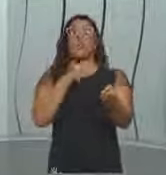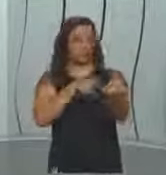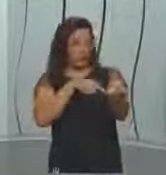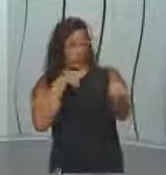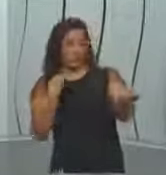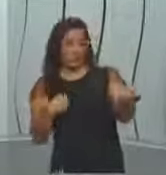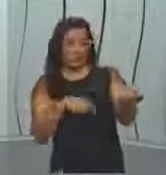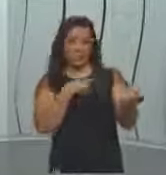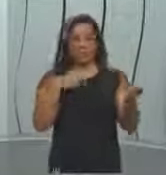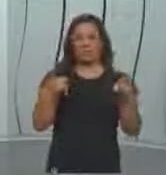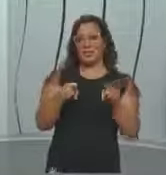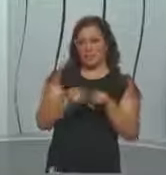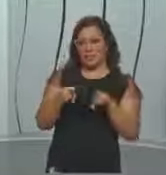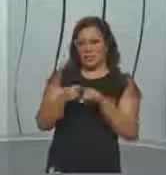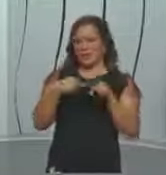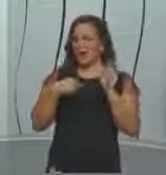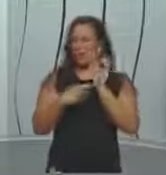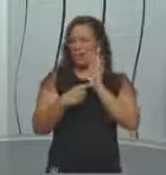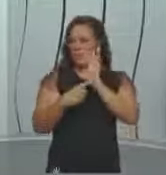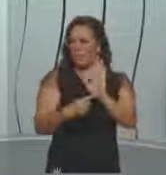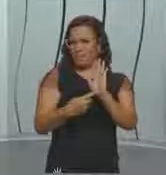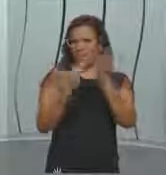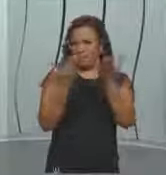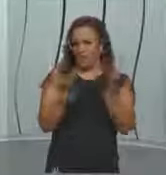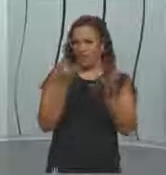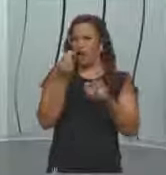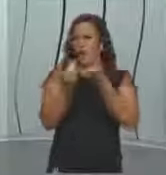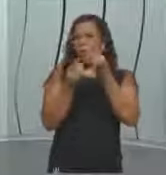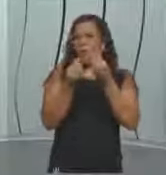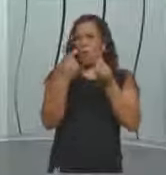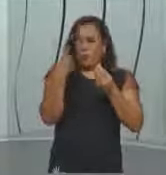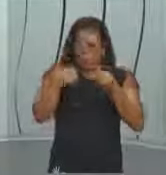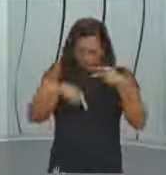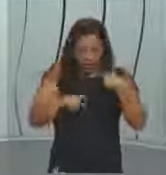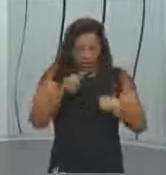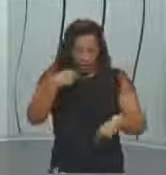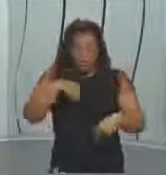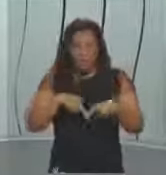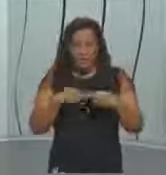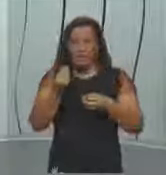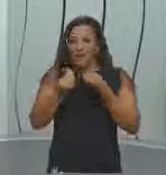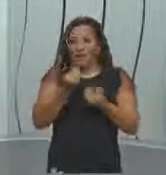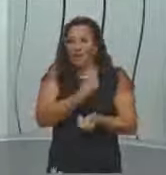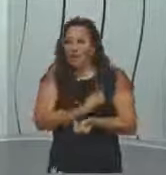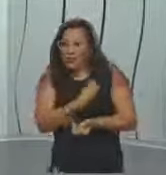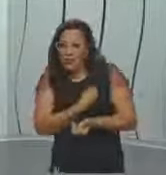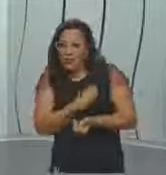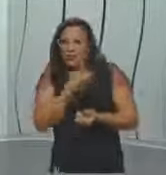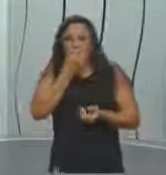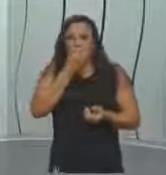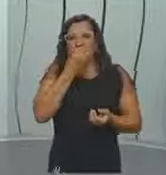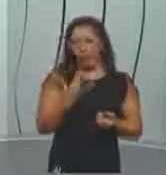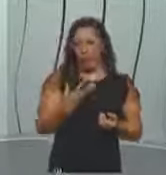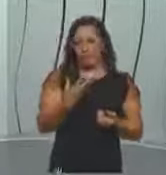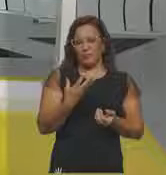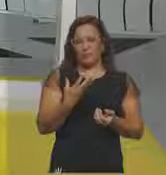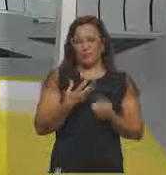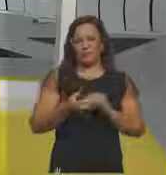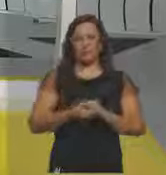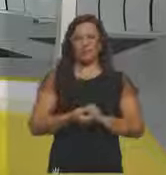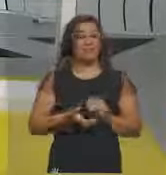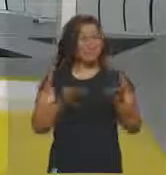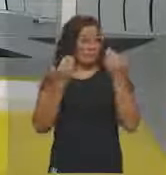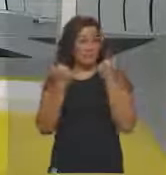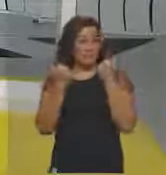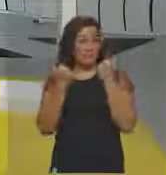e vamos mostrar aí como que eles se integram aí dentro do nosso corpo, permitindo aí esse bom funcionamento dos nossos órgãos.